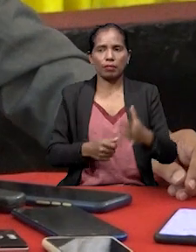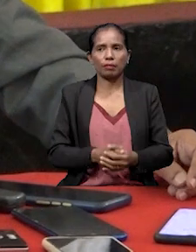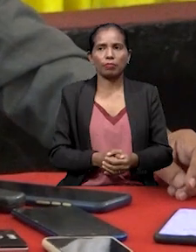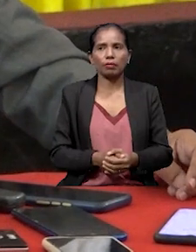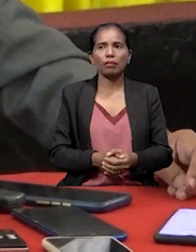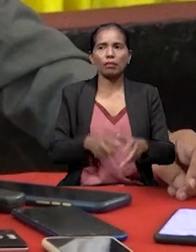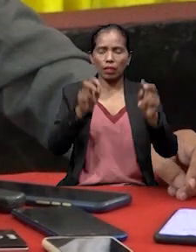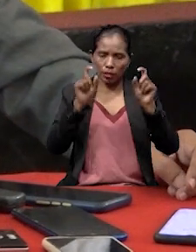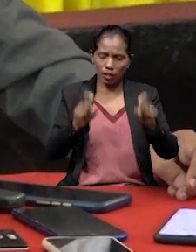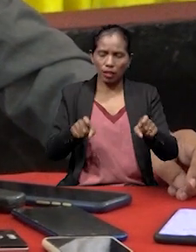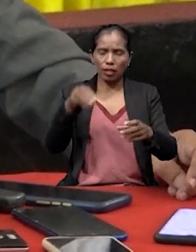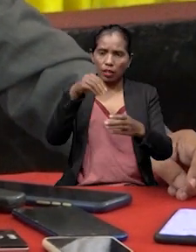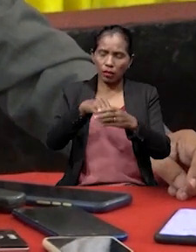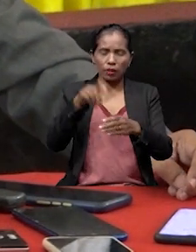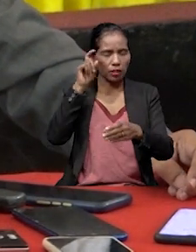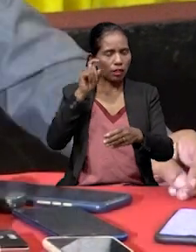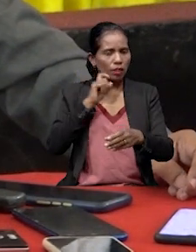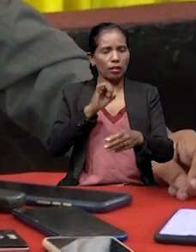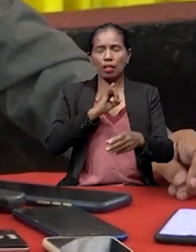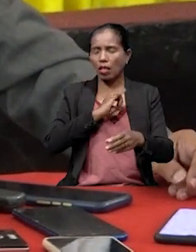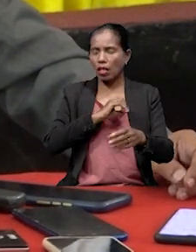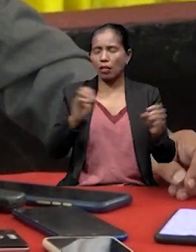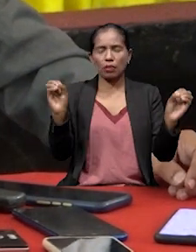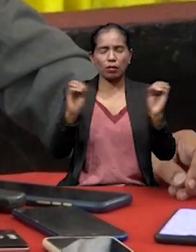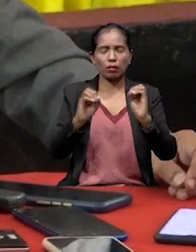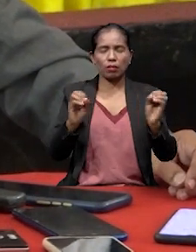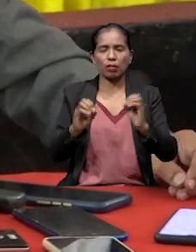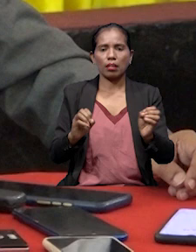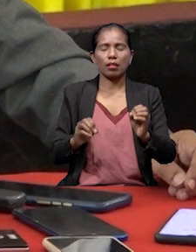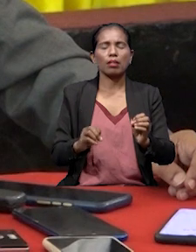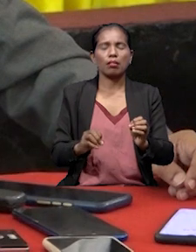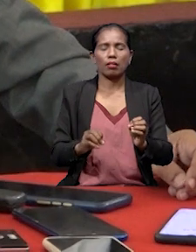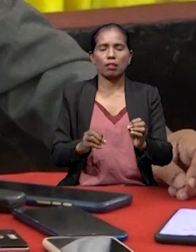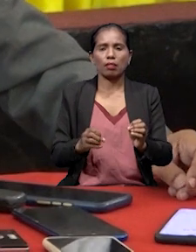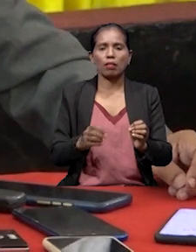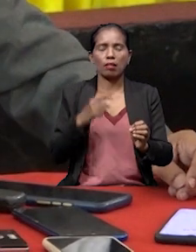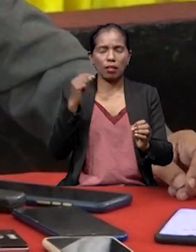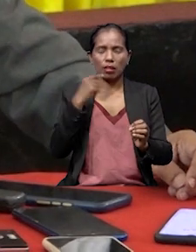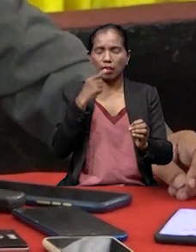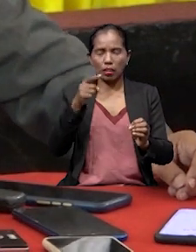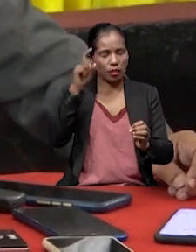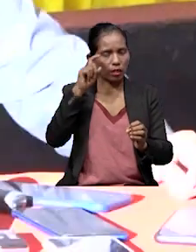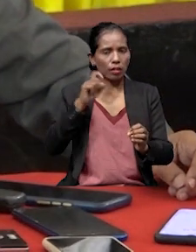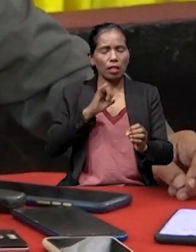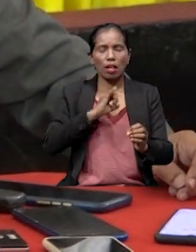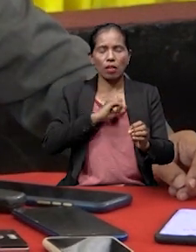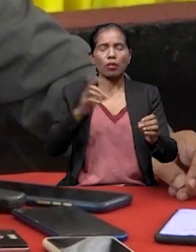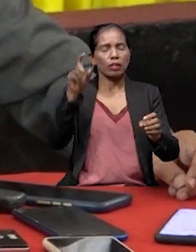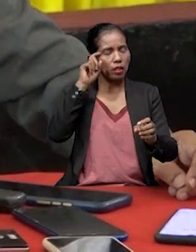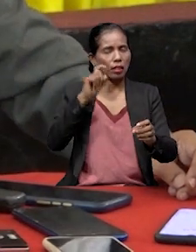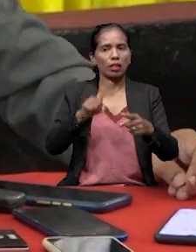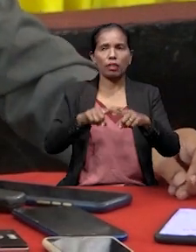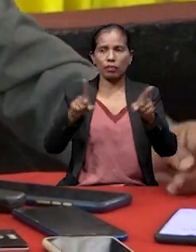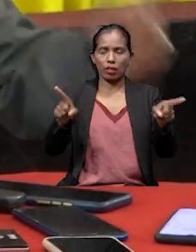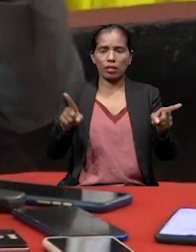Tem que incluir. How nunca nega Xanana nem função. How Xanana e a diferença, ponto de